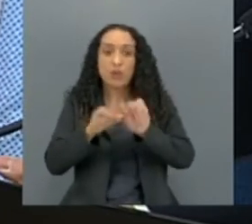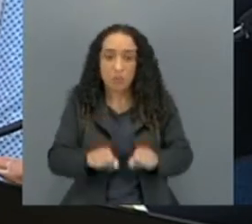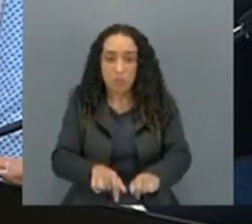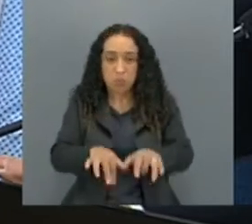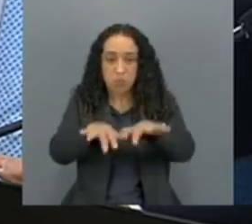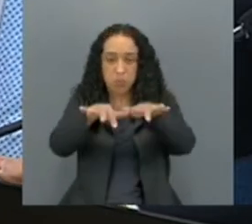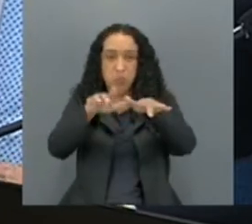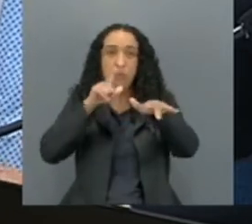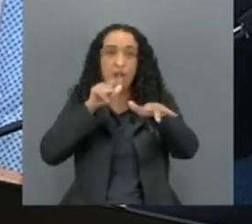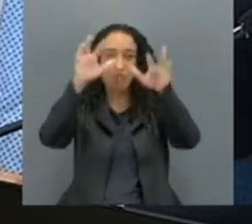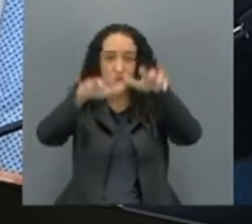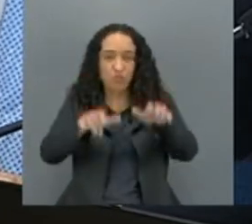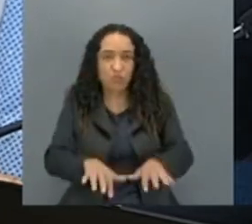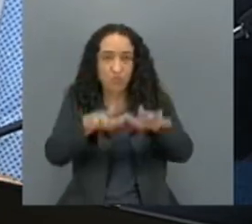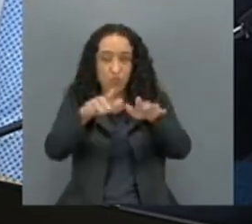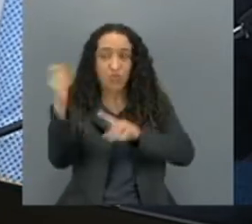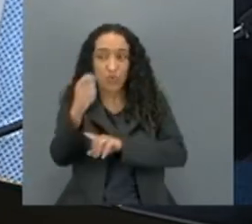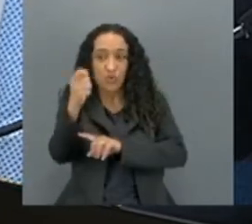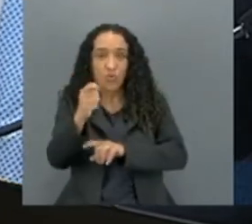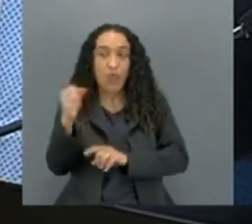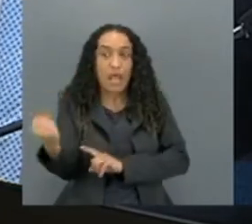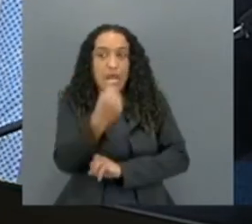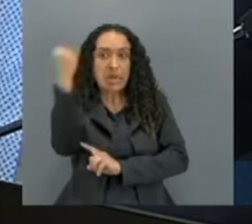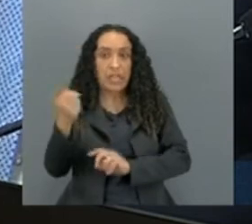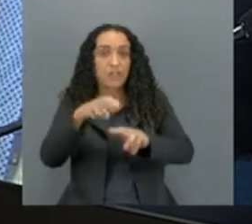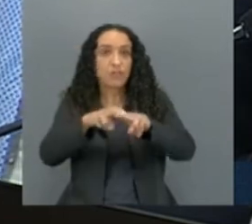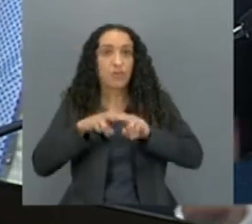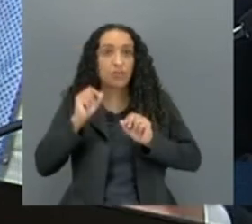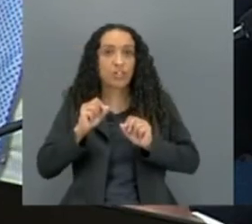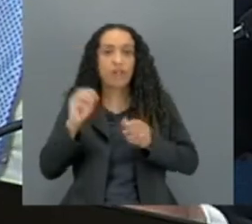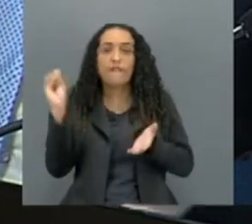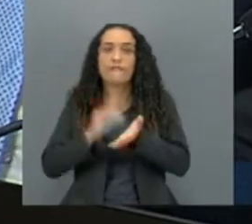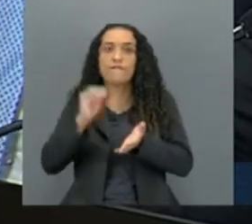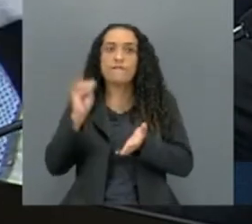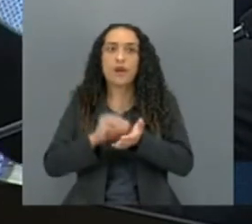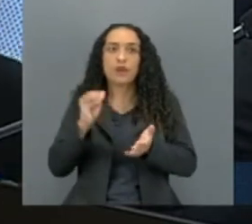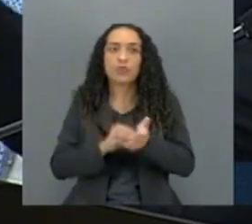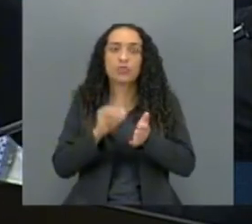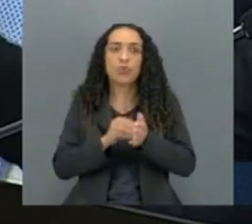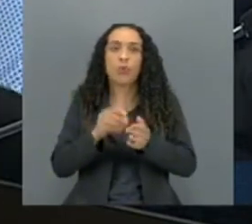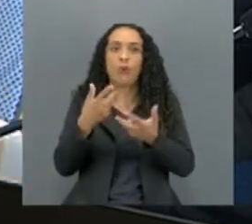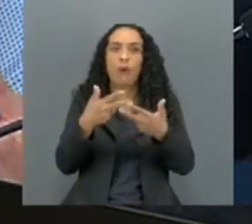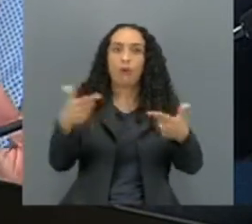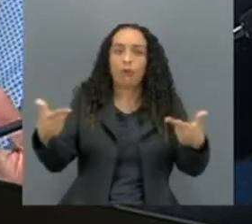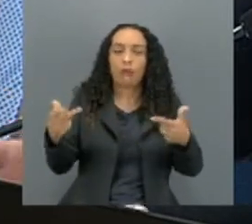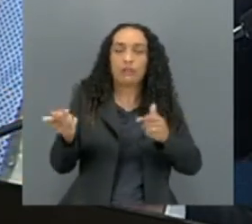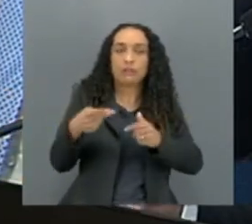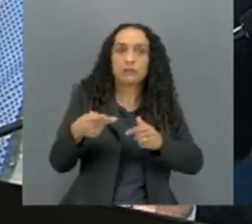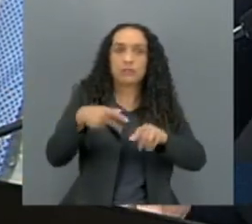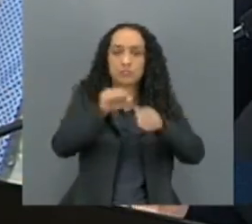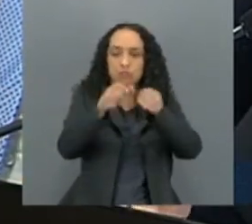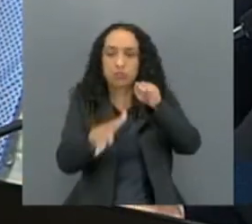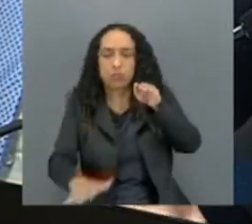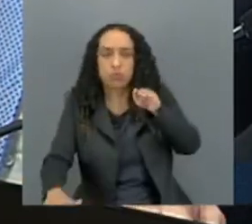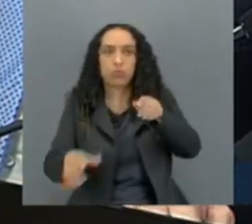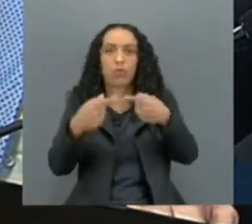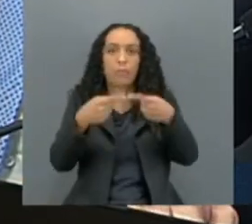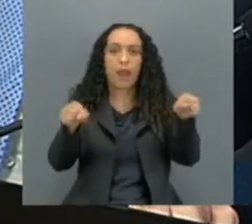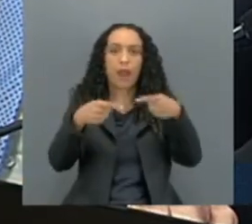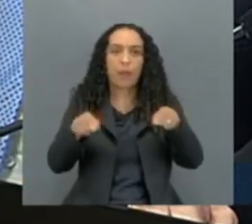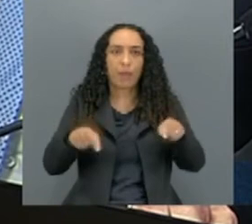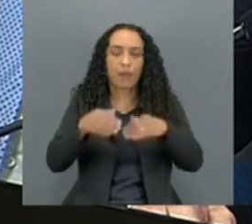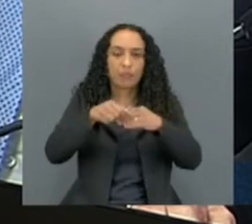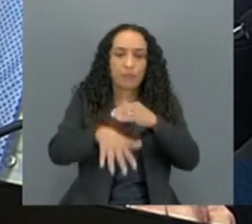Grande do Sul tinham sido agravadas devido a má execução nas barragens, abertura e fechamento de comportas. Saiu